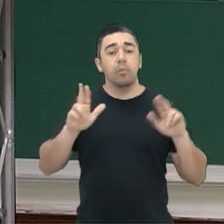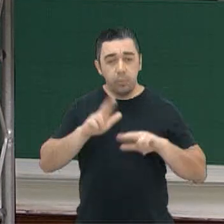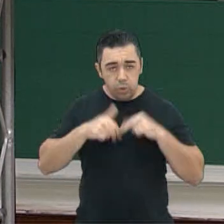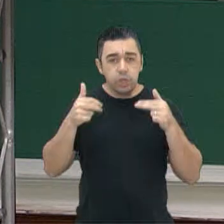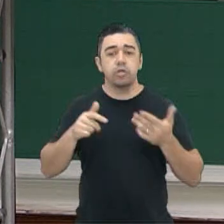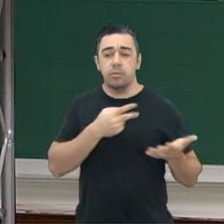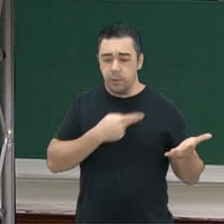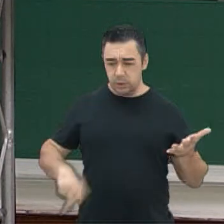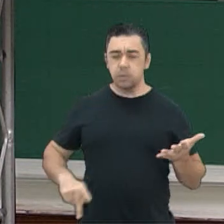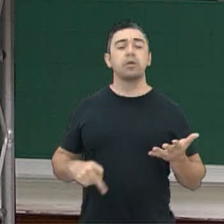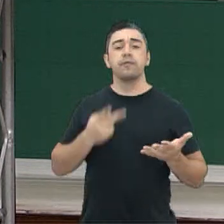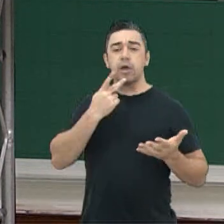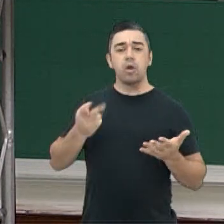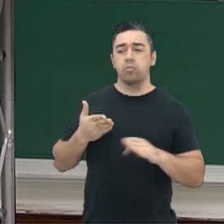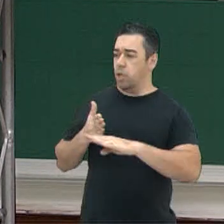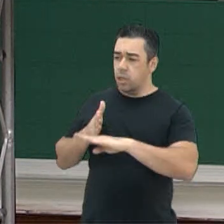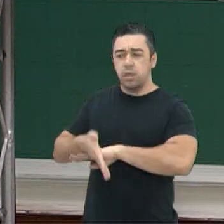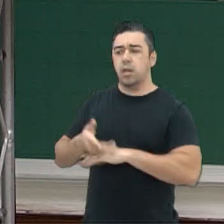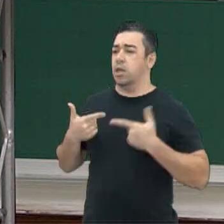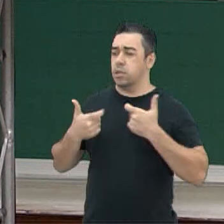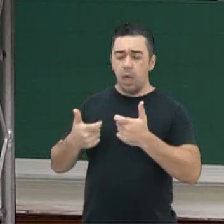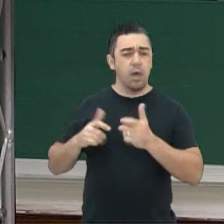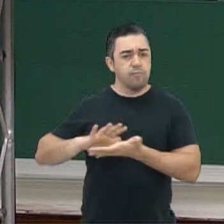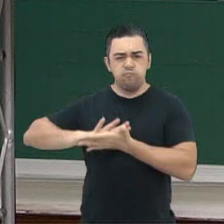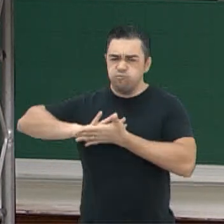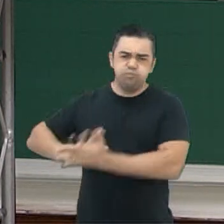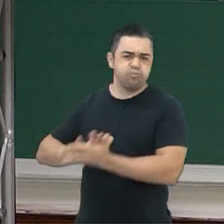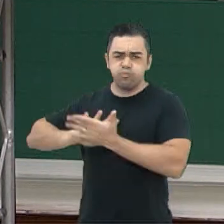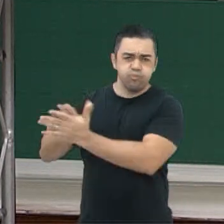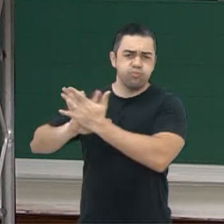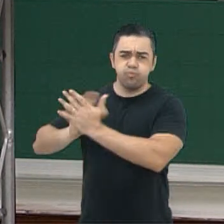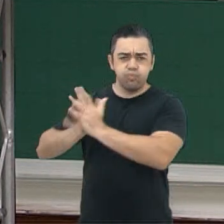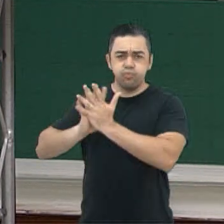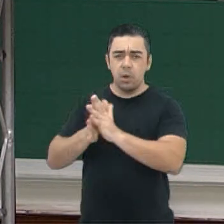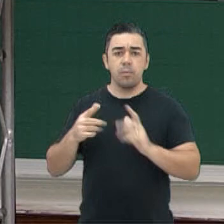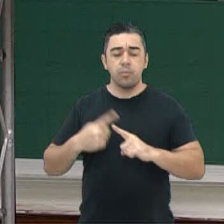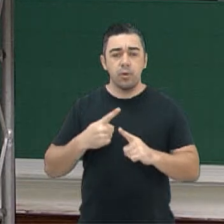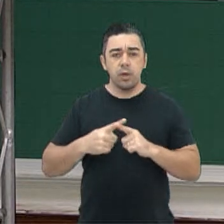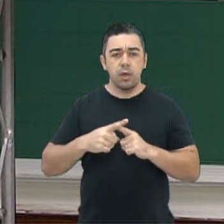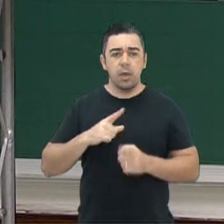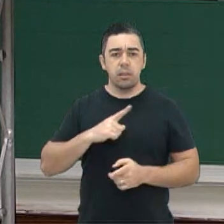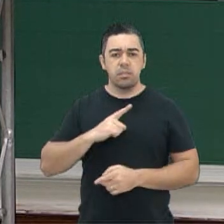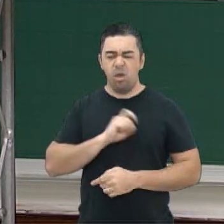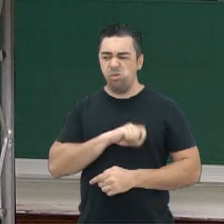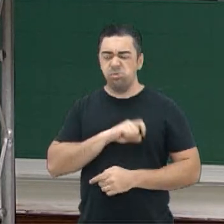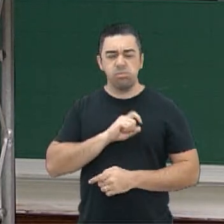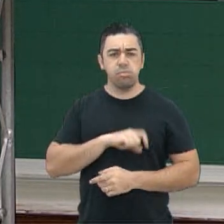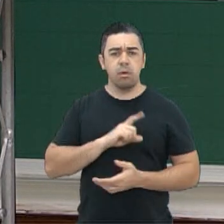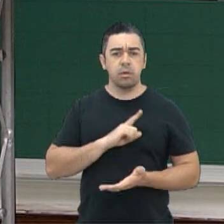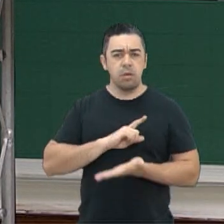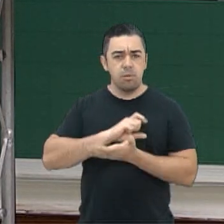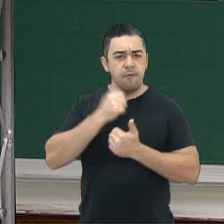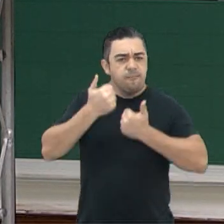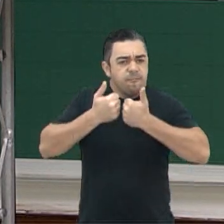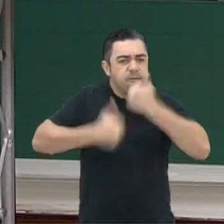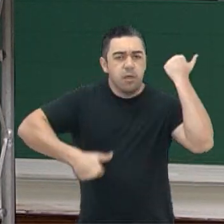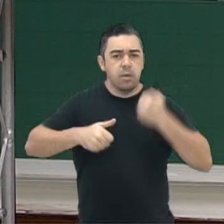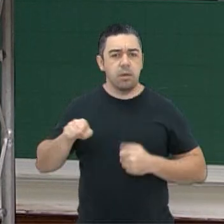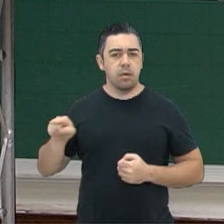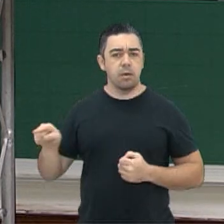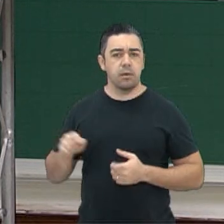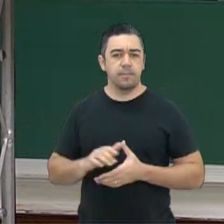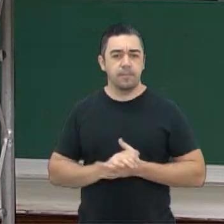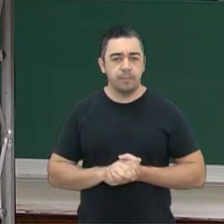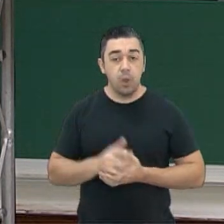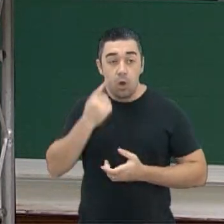Estados Unidos entrassem na guerra com uma ideia até de retaliação e de vingança contra o Japão, contra o grupo do eixo. Observe